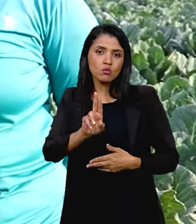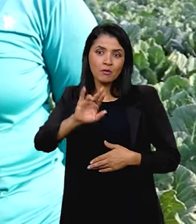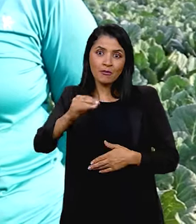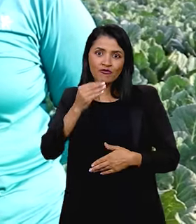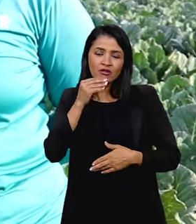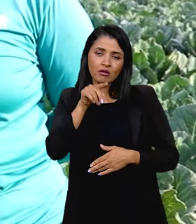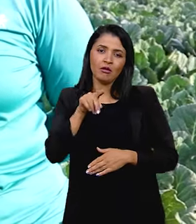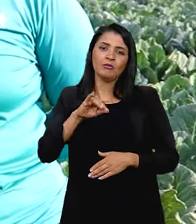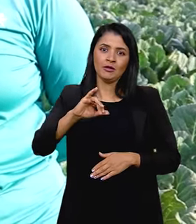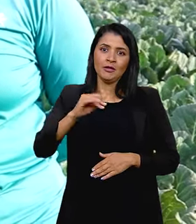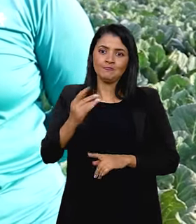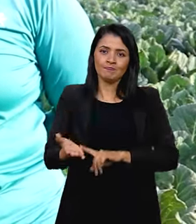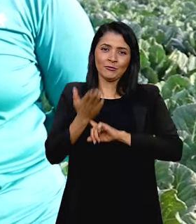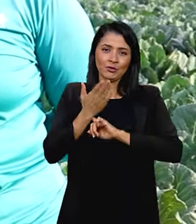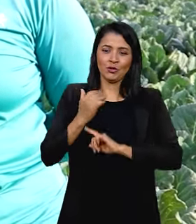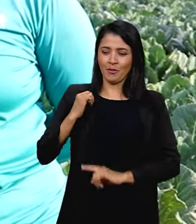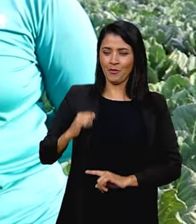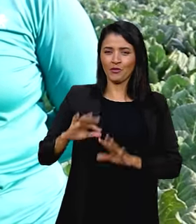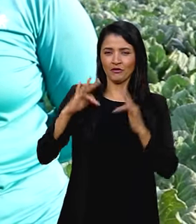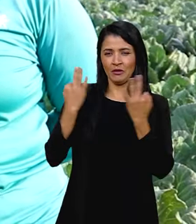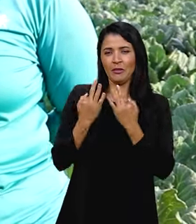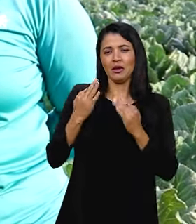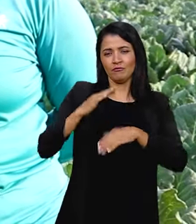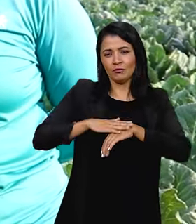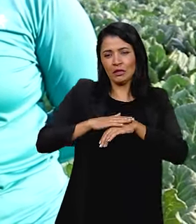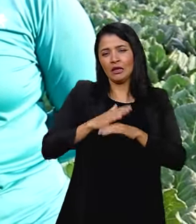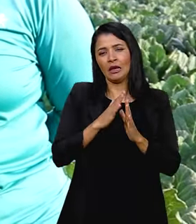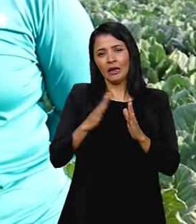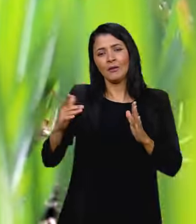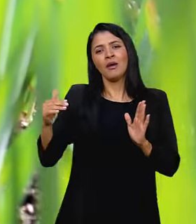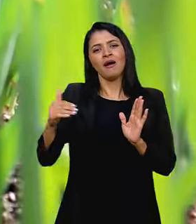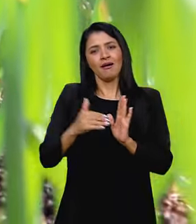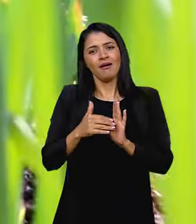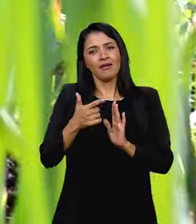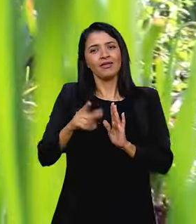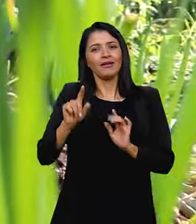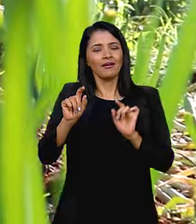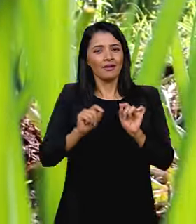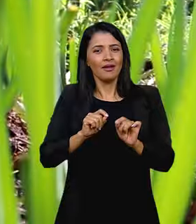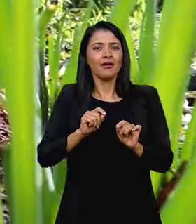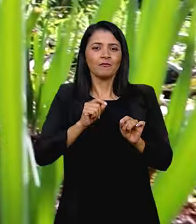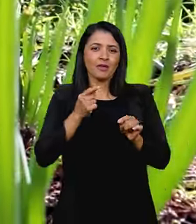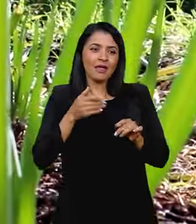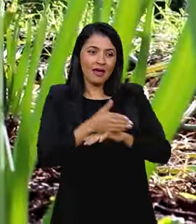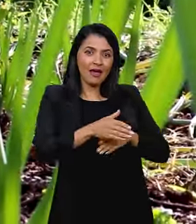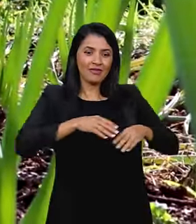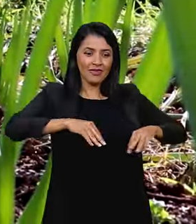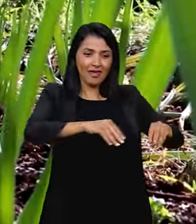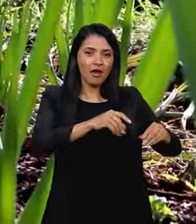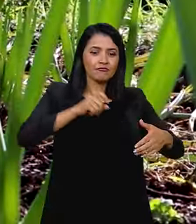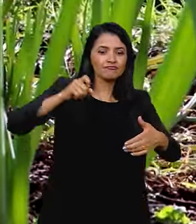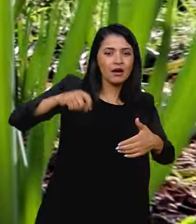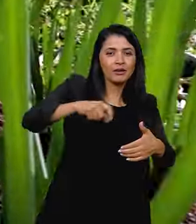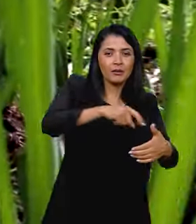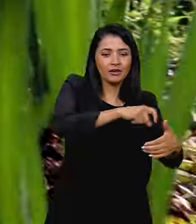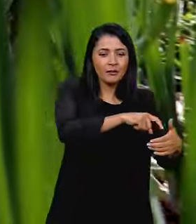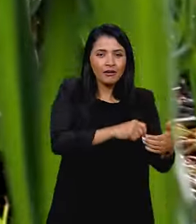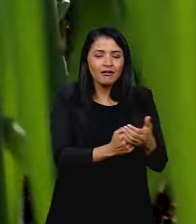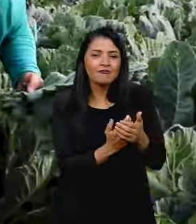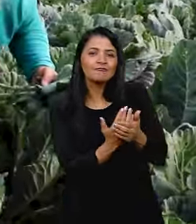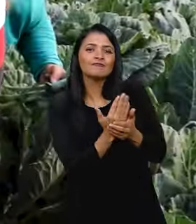usamos usufruímos desse benefício né de Bolsa Família durante um bom tempo assim que acessamos a terra começamos a